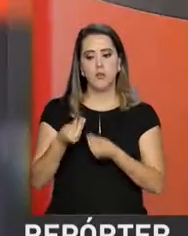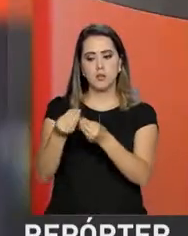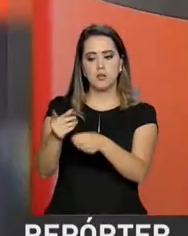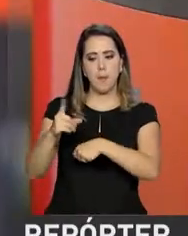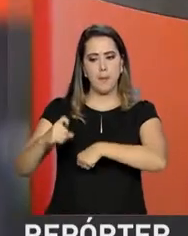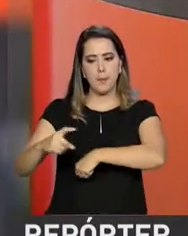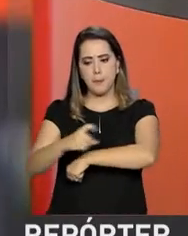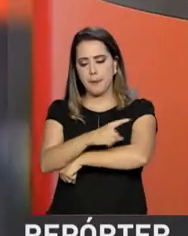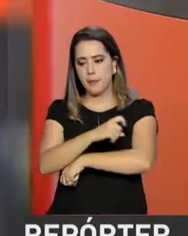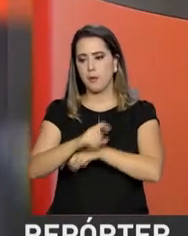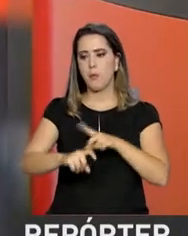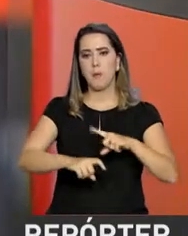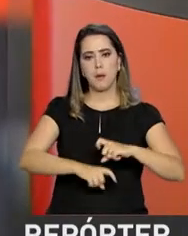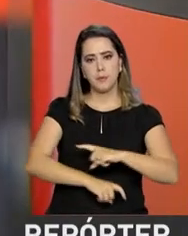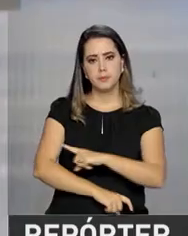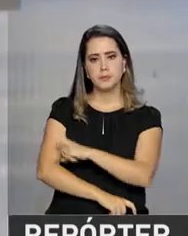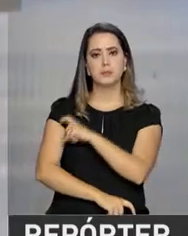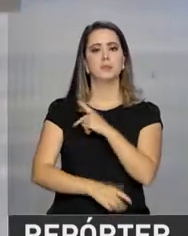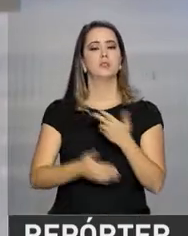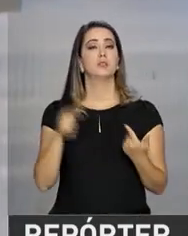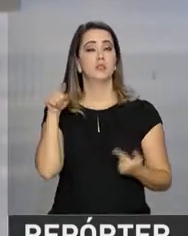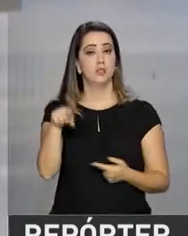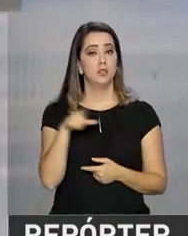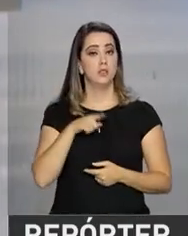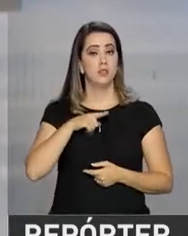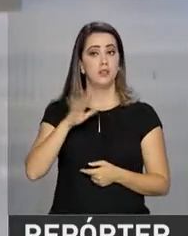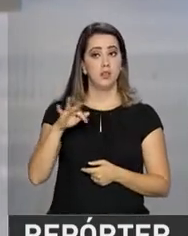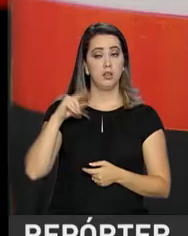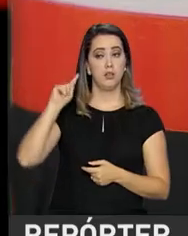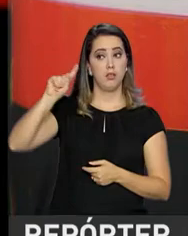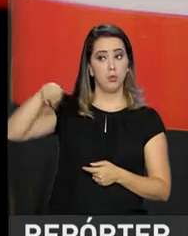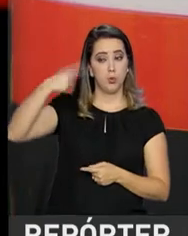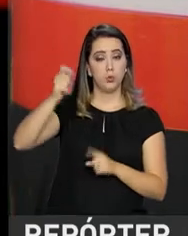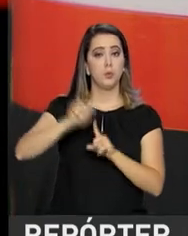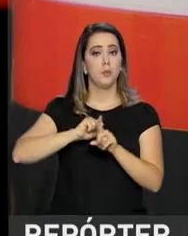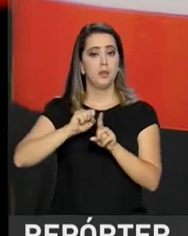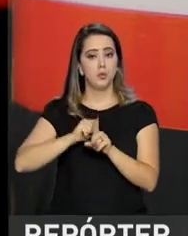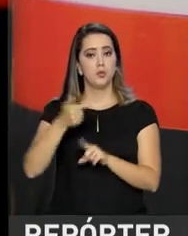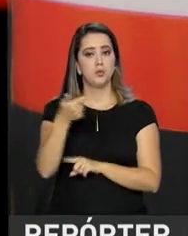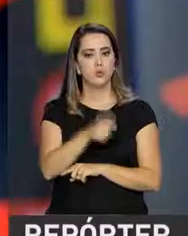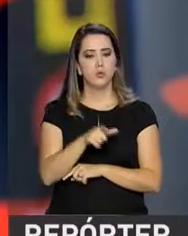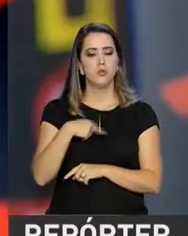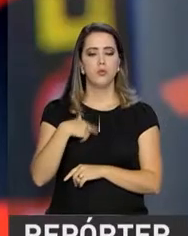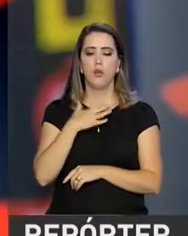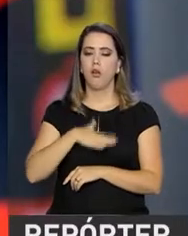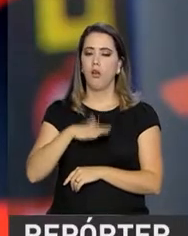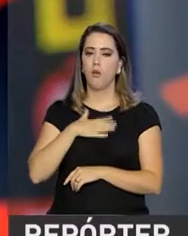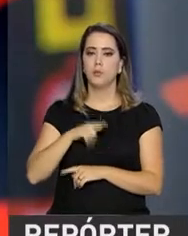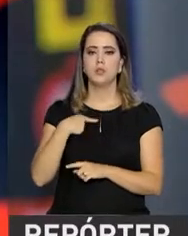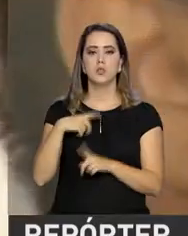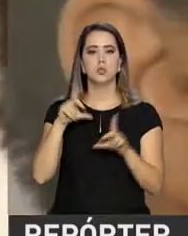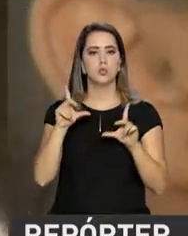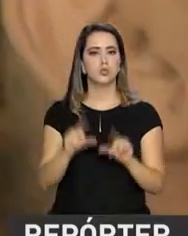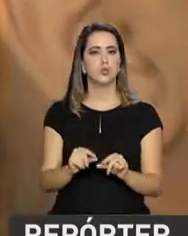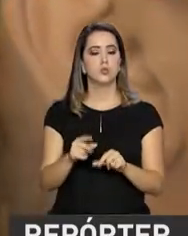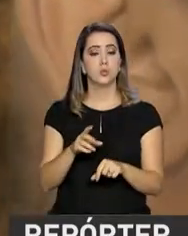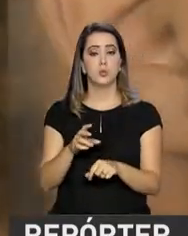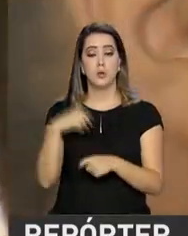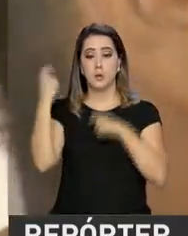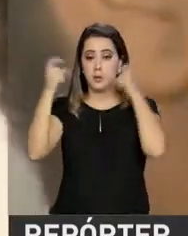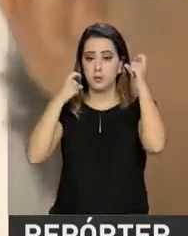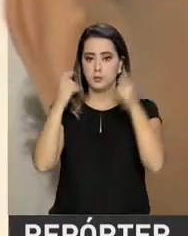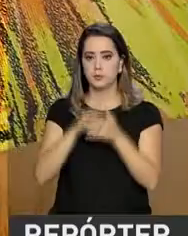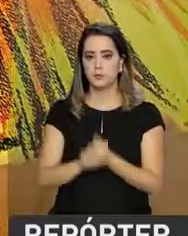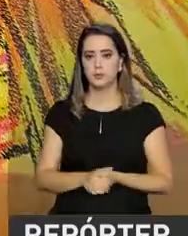explicar para elas como se utiliza e que vai ter no próximo mês isso traz pra elas uma tranquilidade e diminui um pouco a ansiedade para jolie